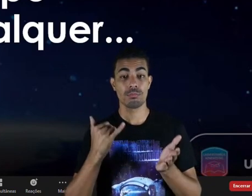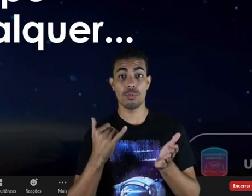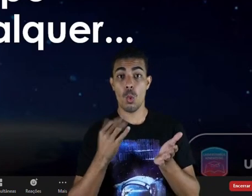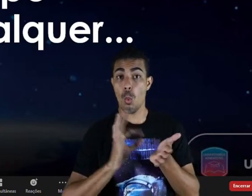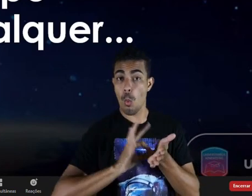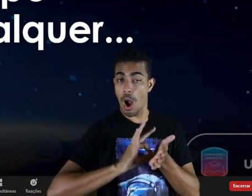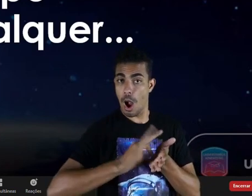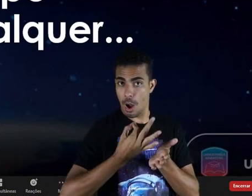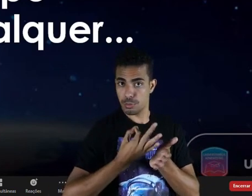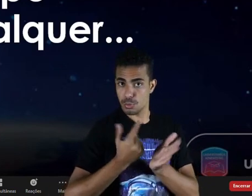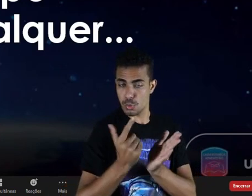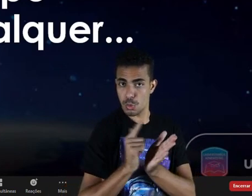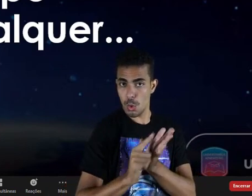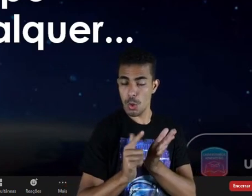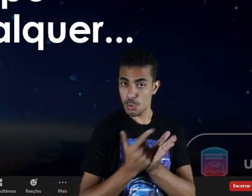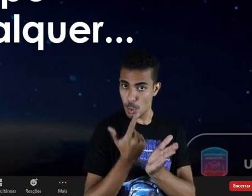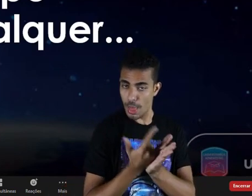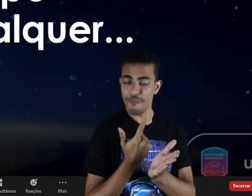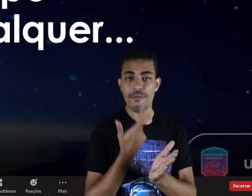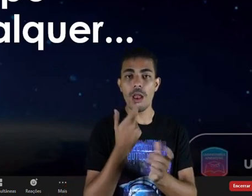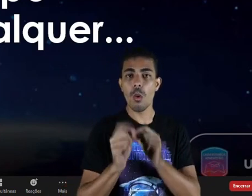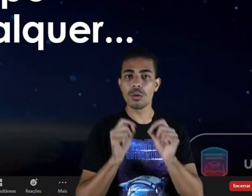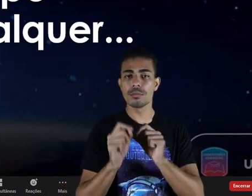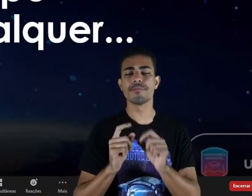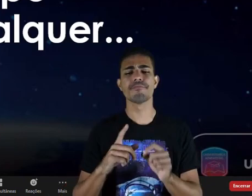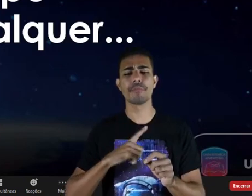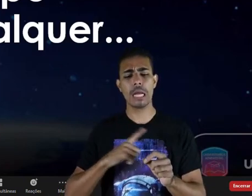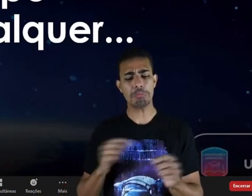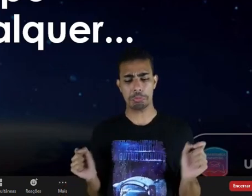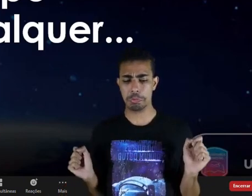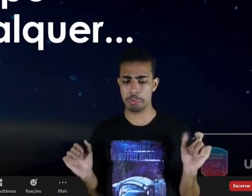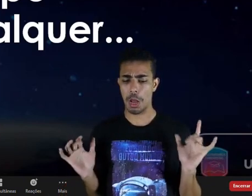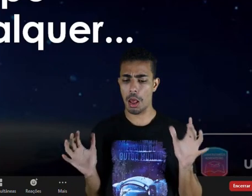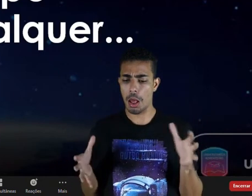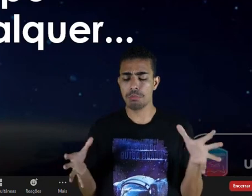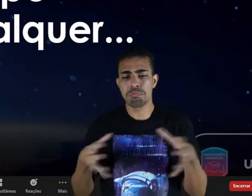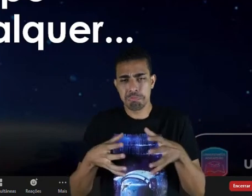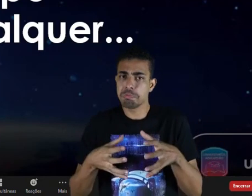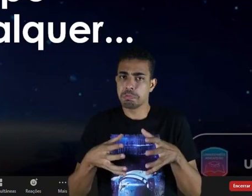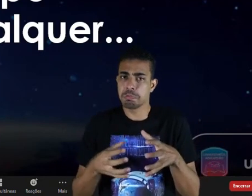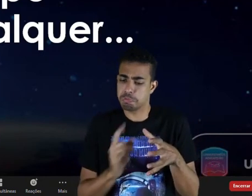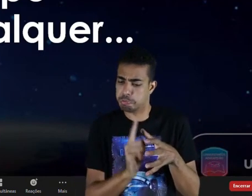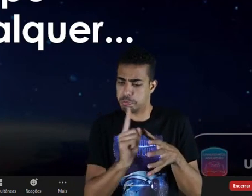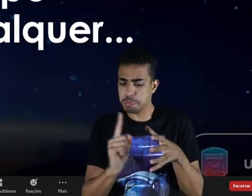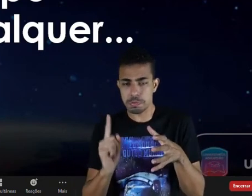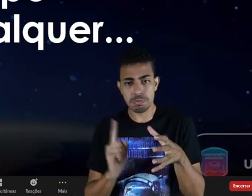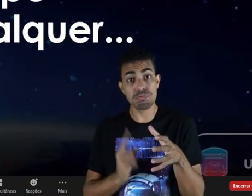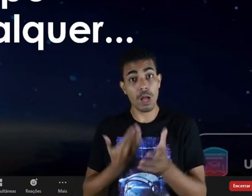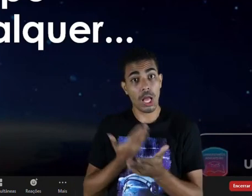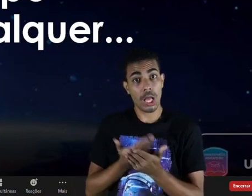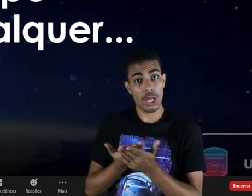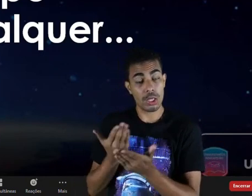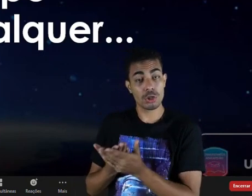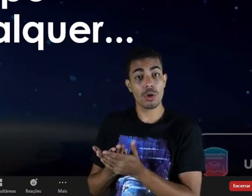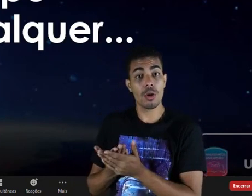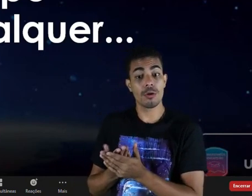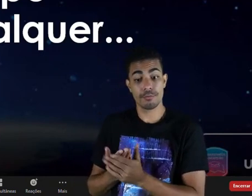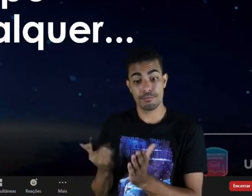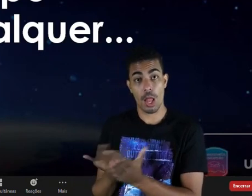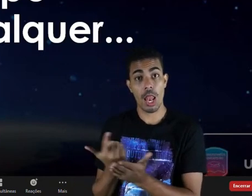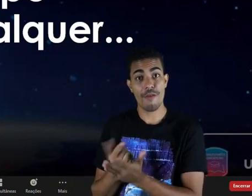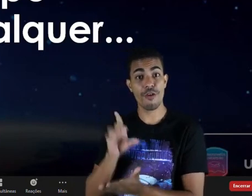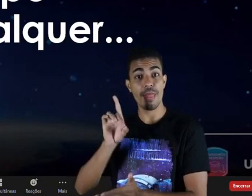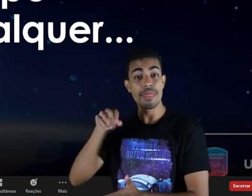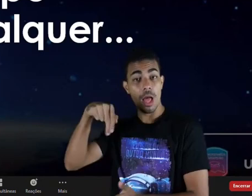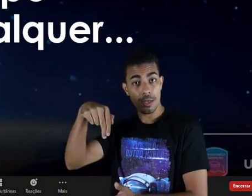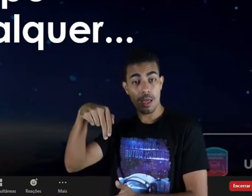onde eu extraí essa história contou esse episódio, que estavam todos ali, num pequeno grupo, estudando o livro de Daniel, que,